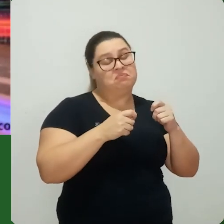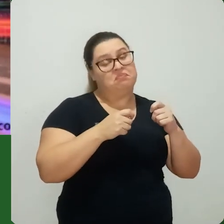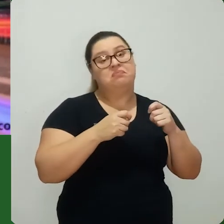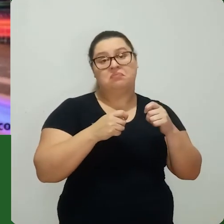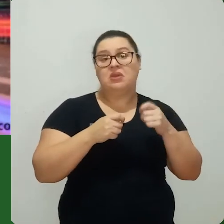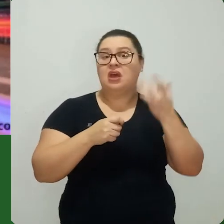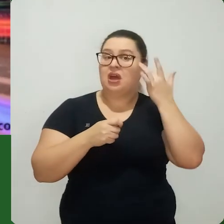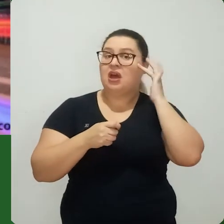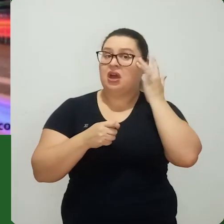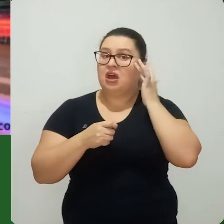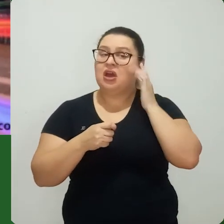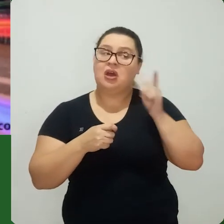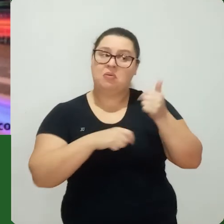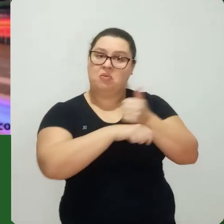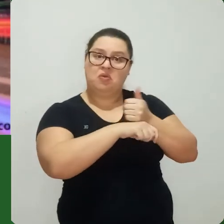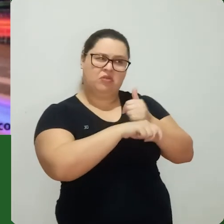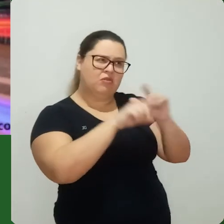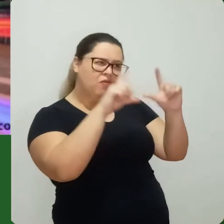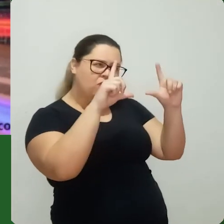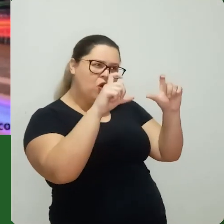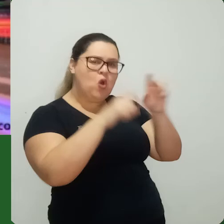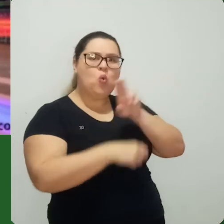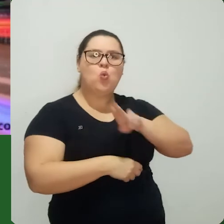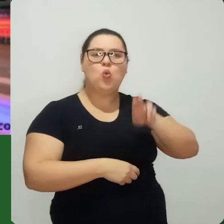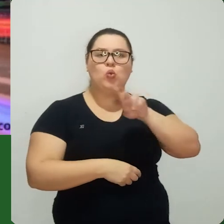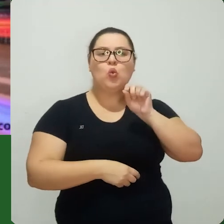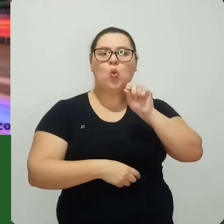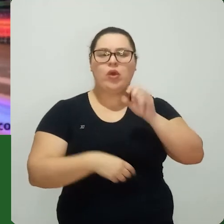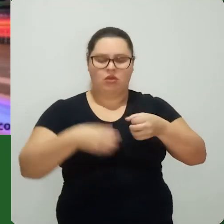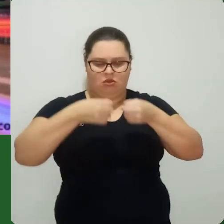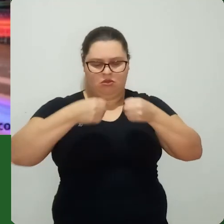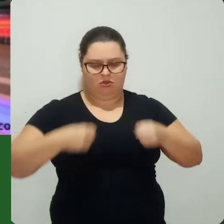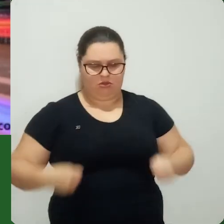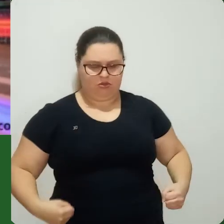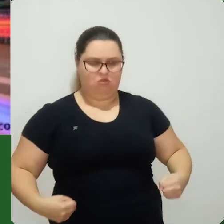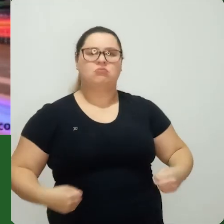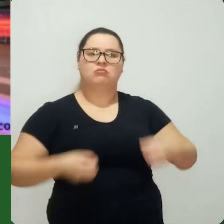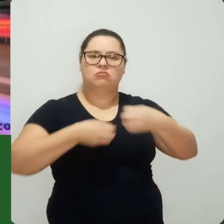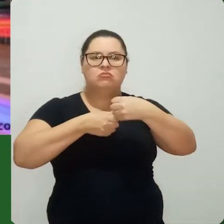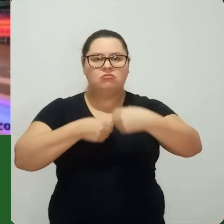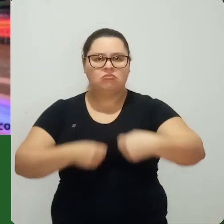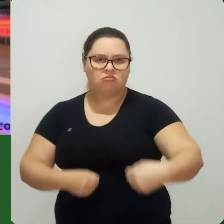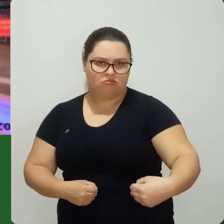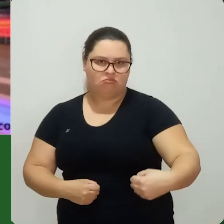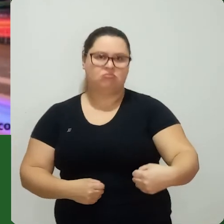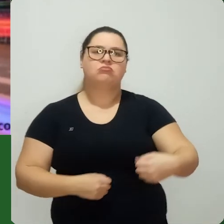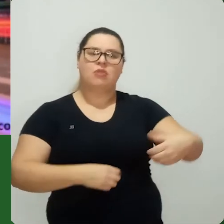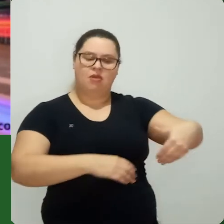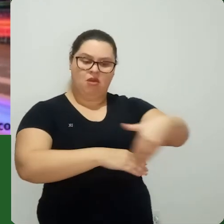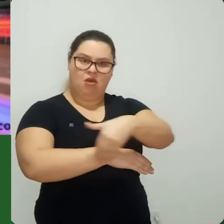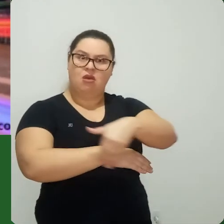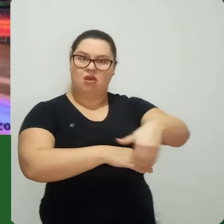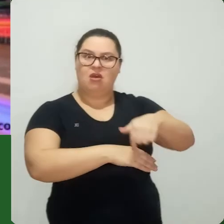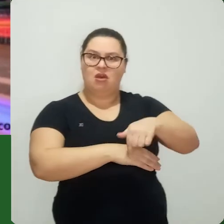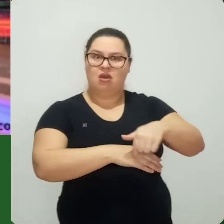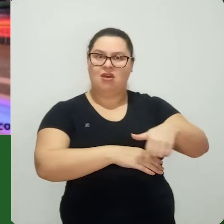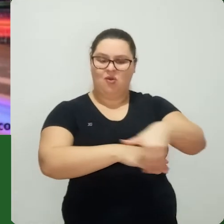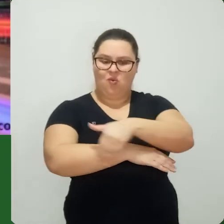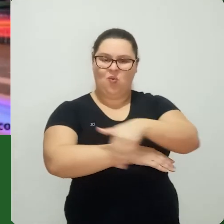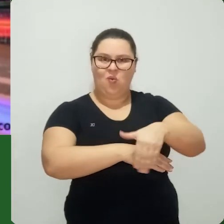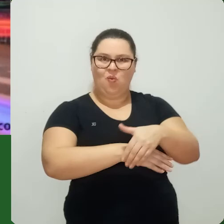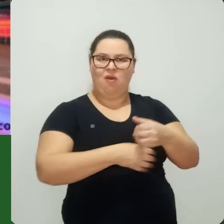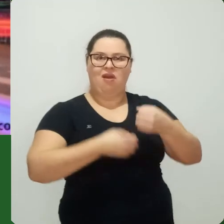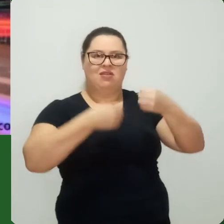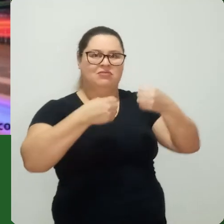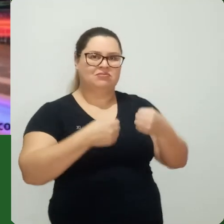Então, muito provavelmente, essa fotografia foi feita com um tripé. Então, o fotógrafo está ali com um tripé no meio da rua, na faixa de pedestres, e